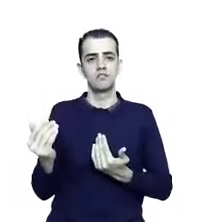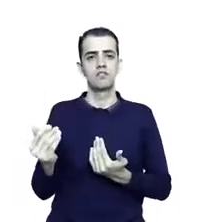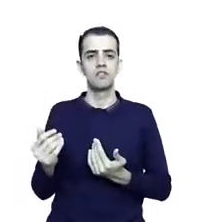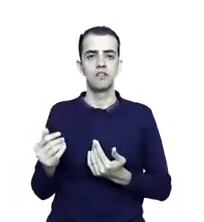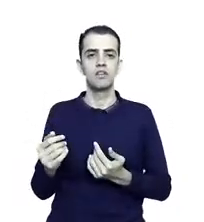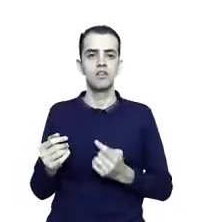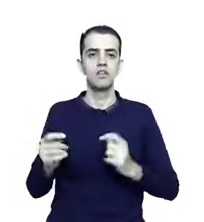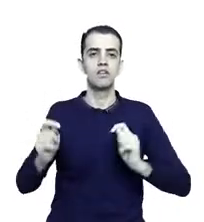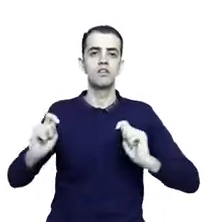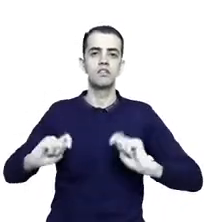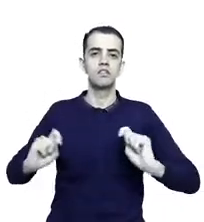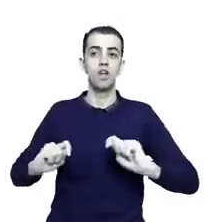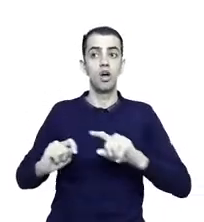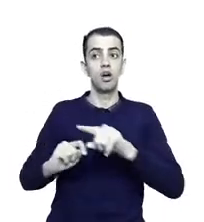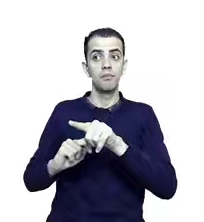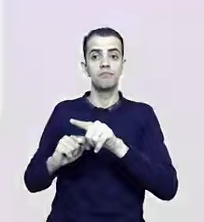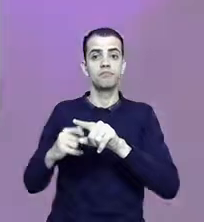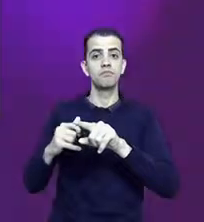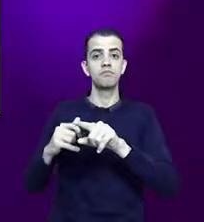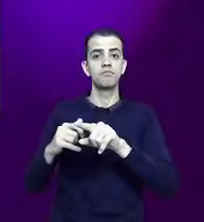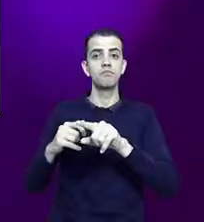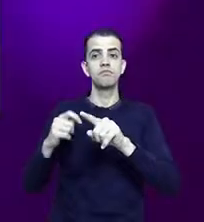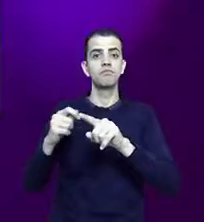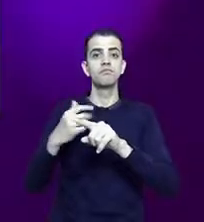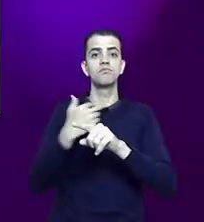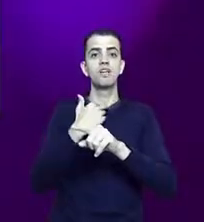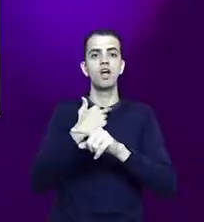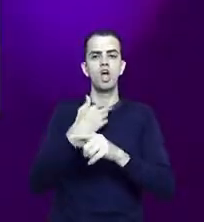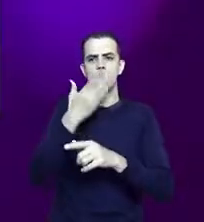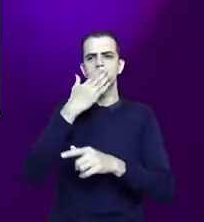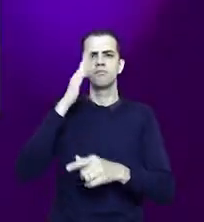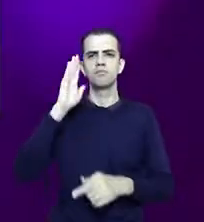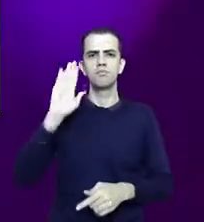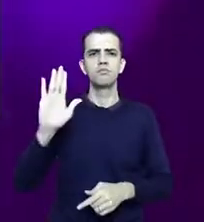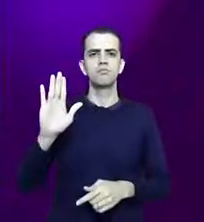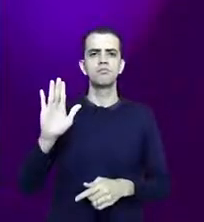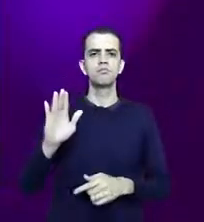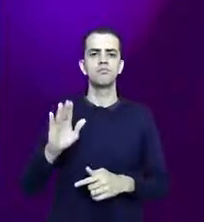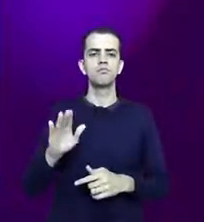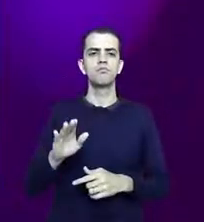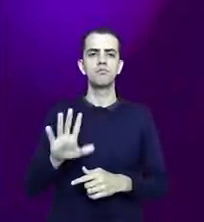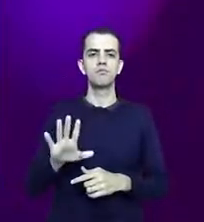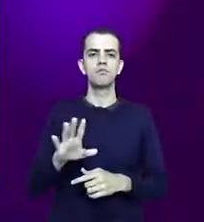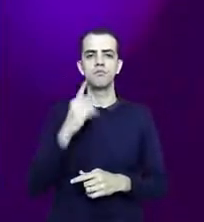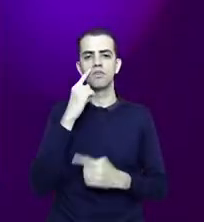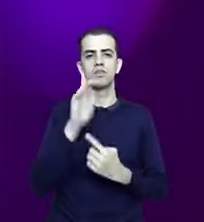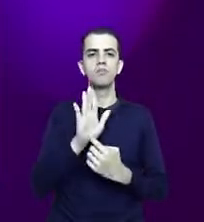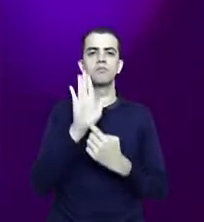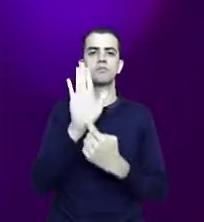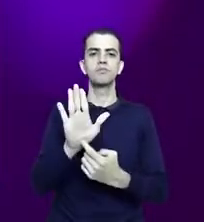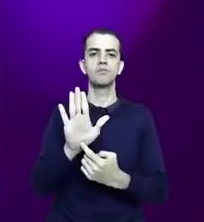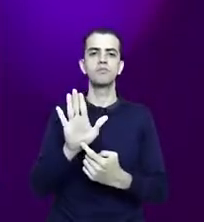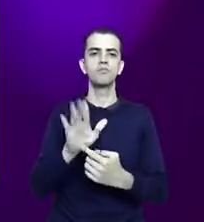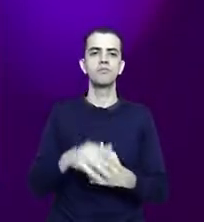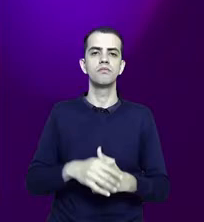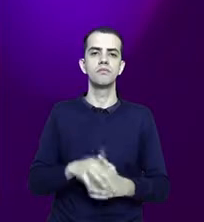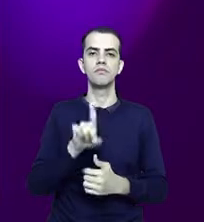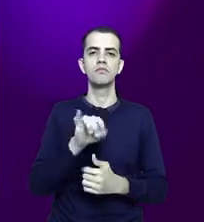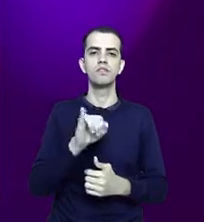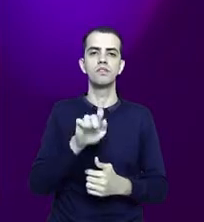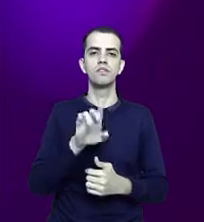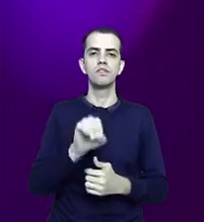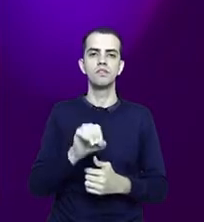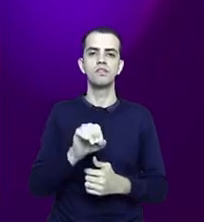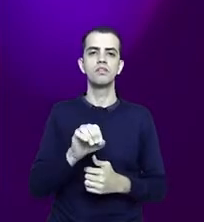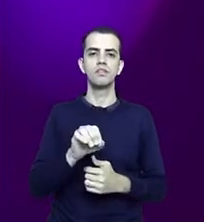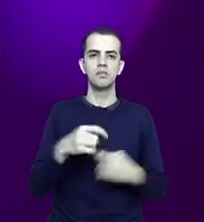obviamente a gente não pode prometer, mas com certeza, se tá for aí mais a imagem, assertivo. tá aí a imagem, Diego. Precisa de artroscopia ainda, você